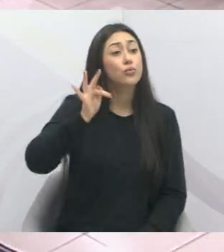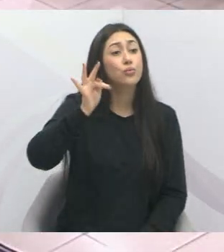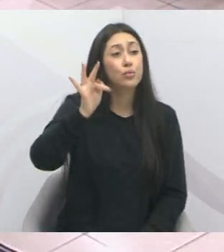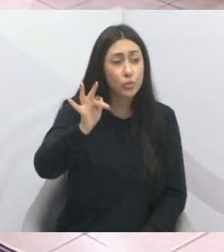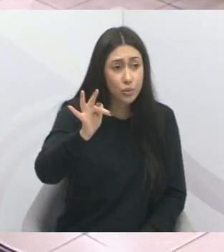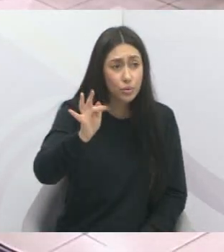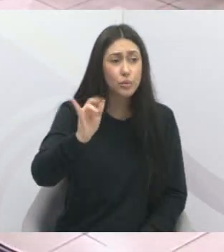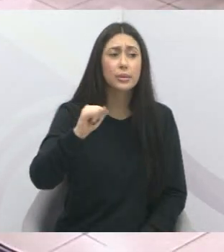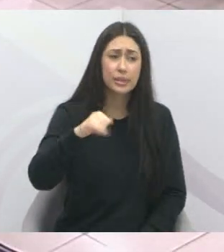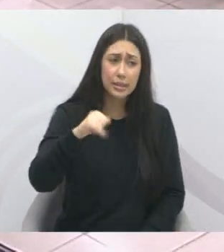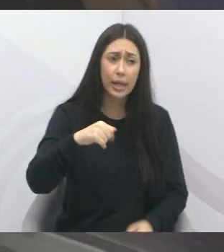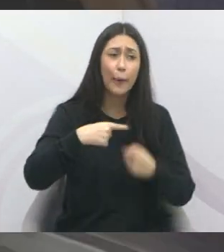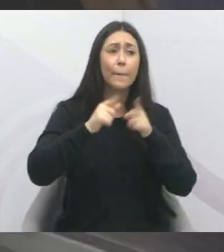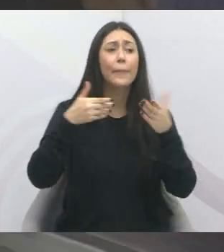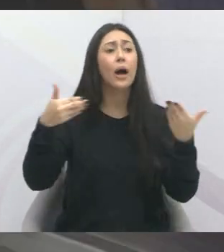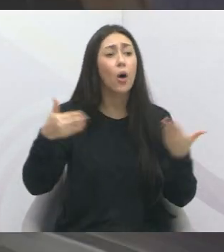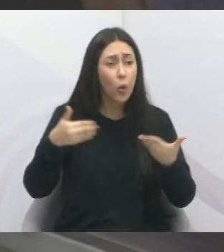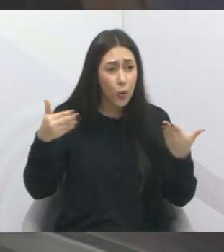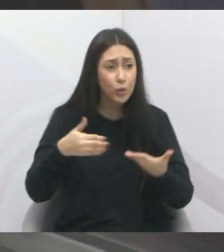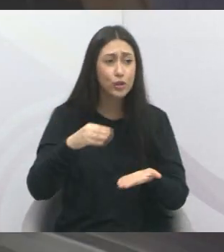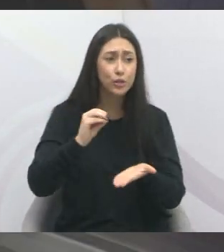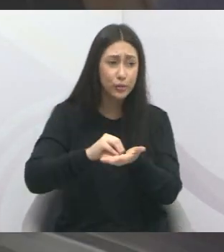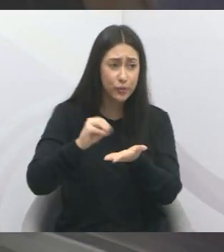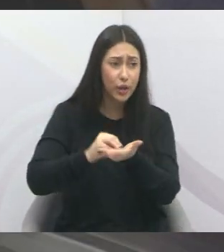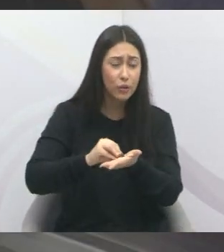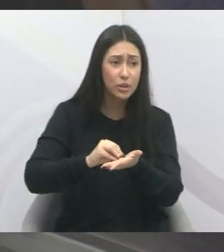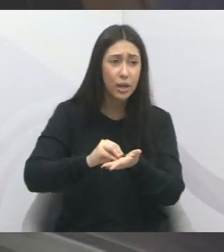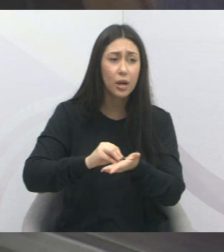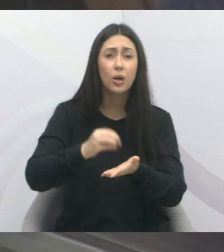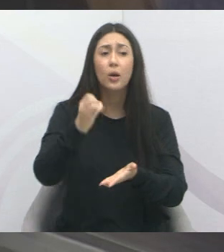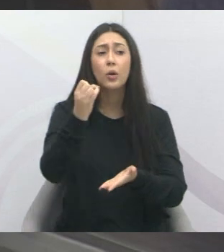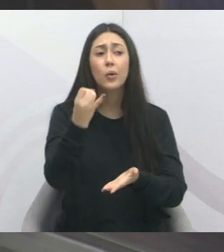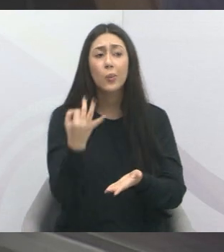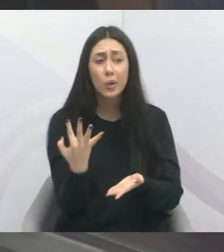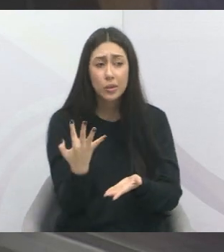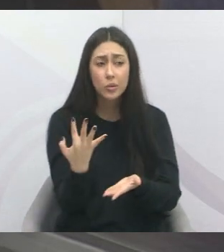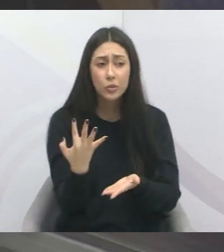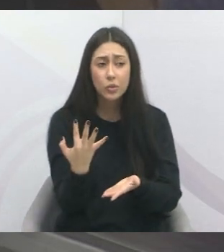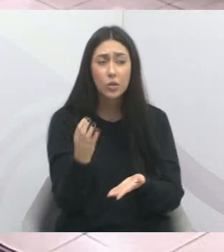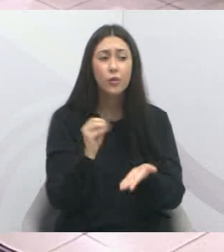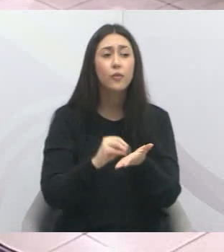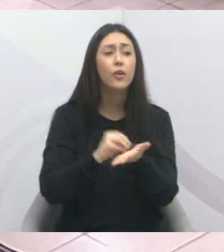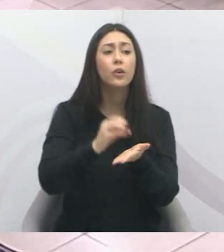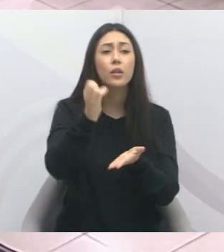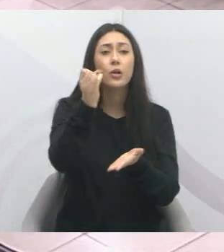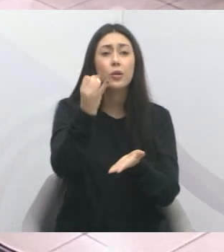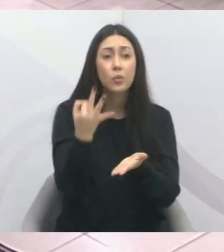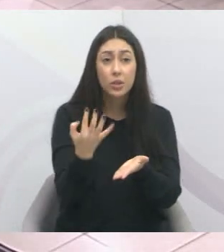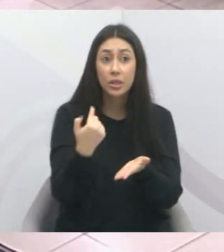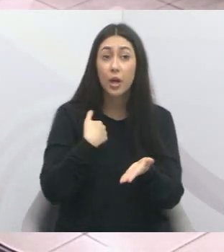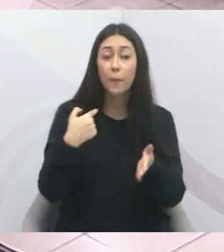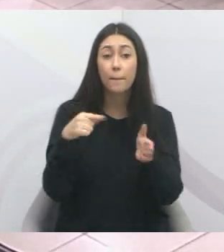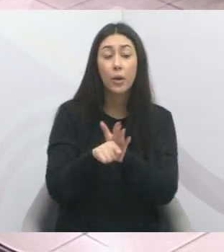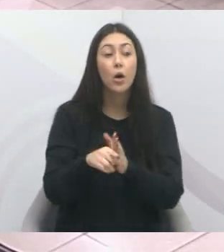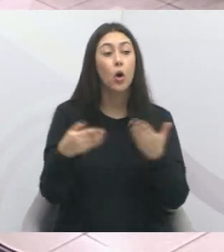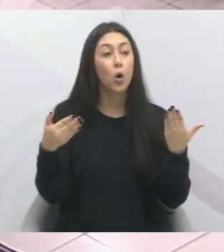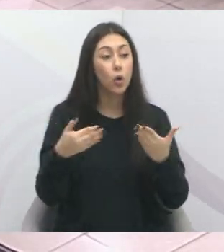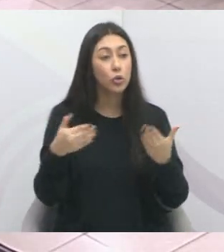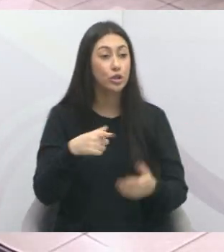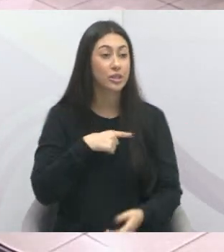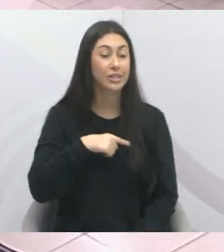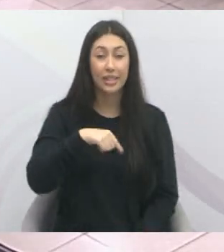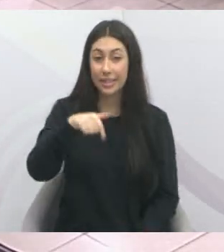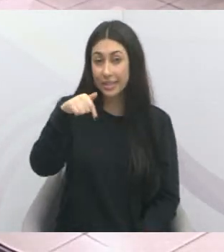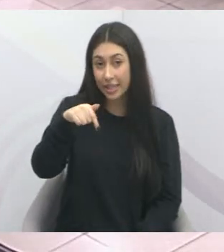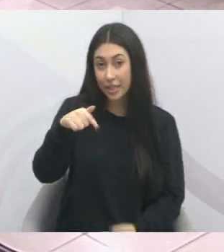a gente vai. Mas hoje a gente tem, de fato, quantas unidades de saúde sem médico? Essa é a pergunta. Hoje a gente tem 7